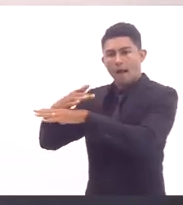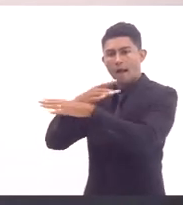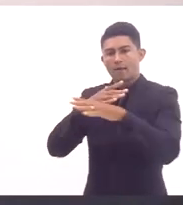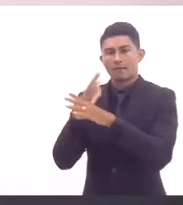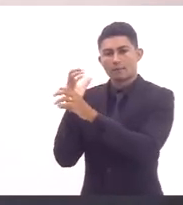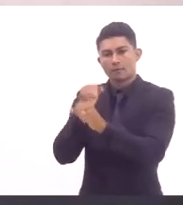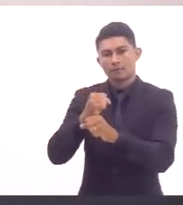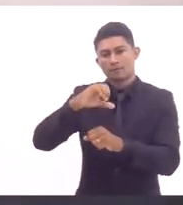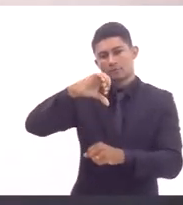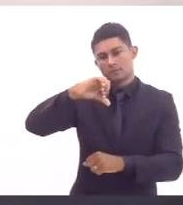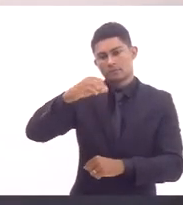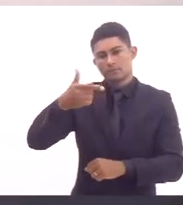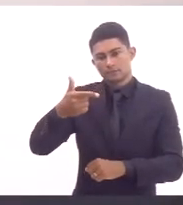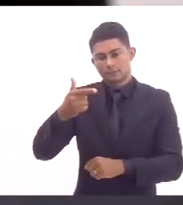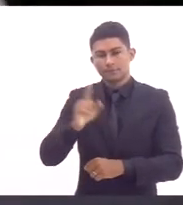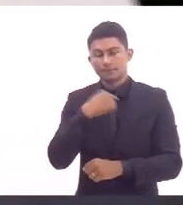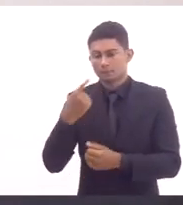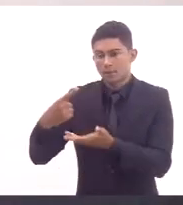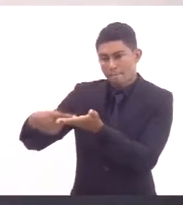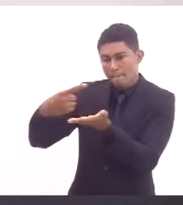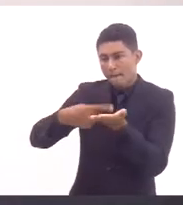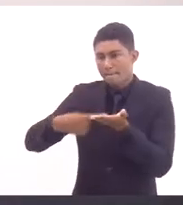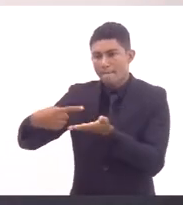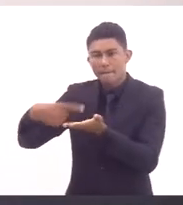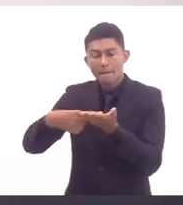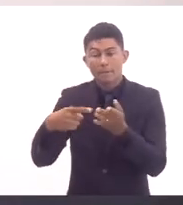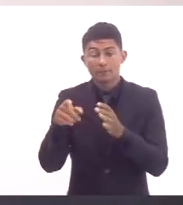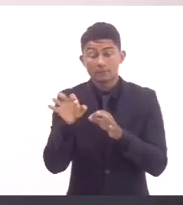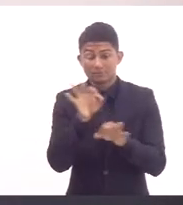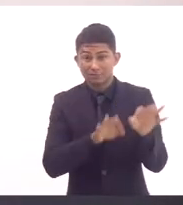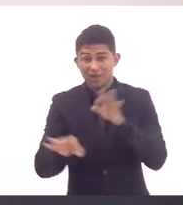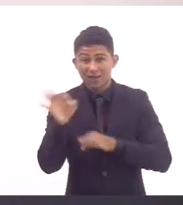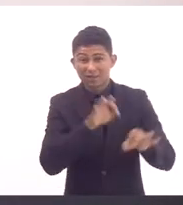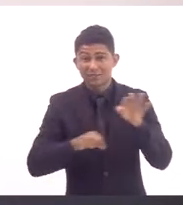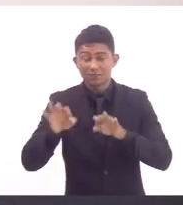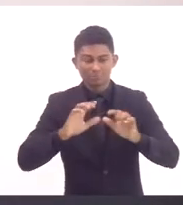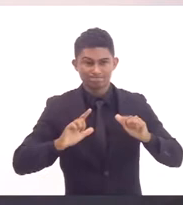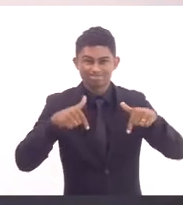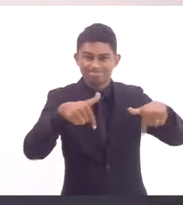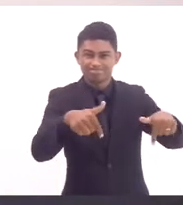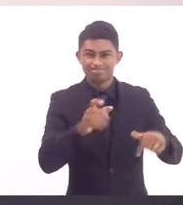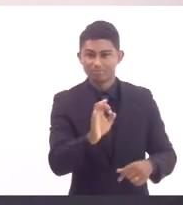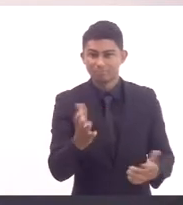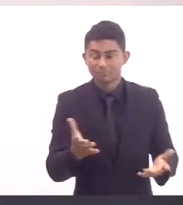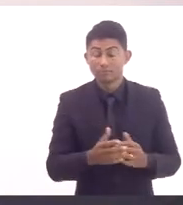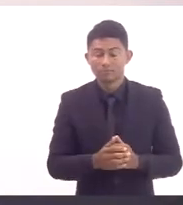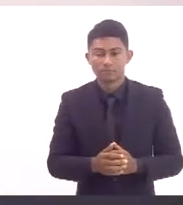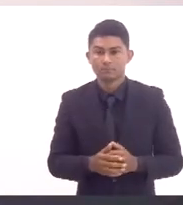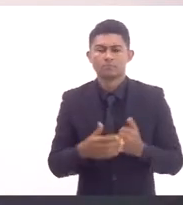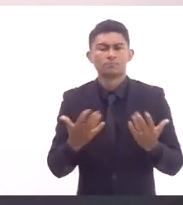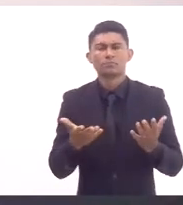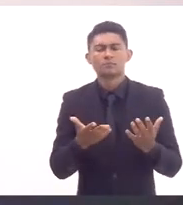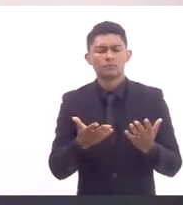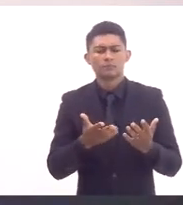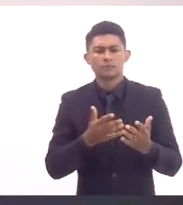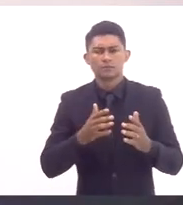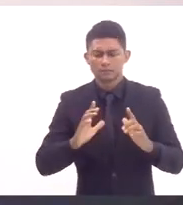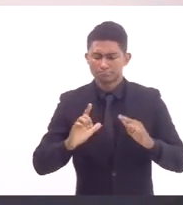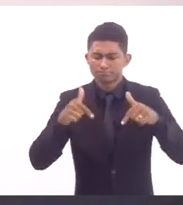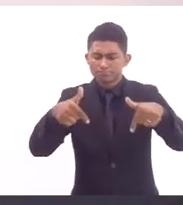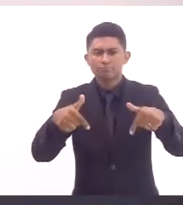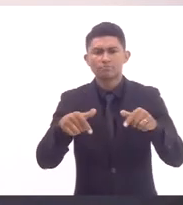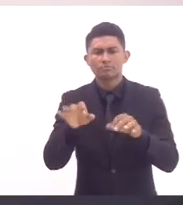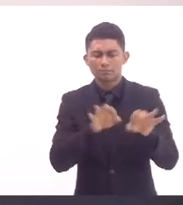municípios esse plano de enfrentamento e no qual consiste as ações